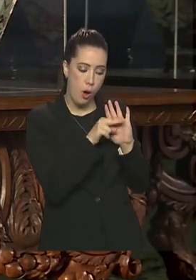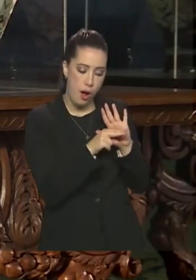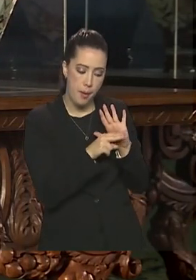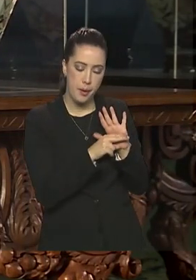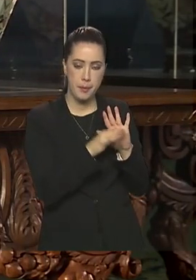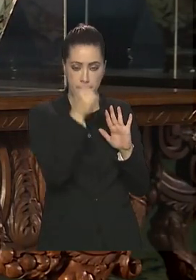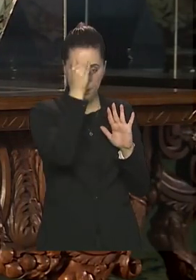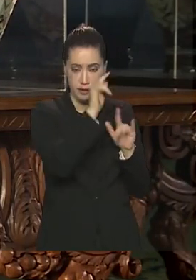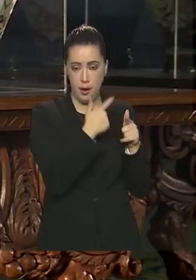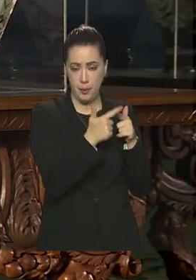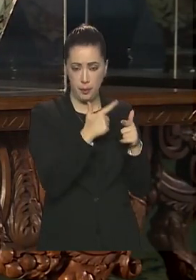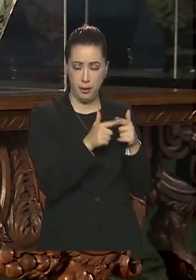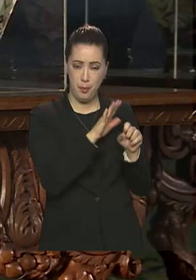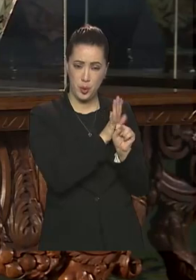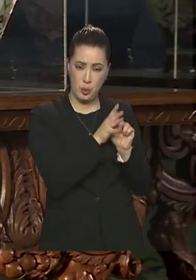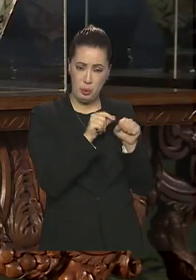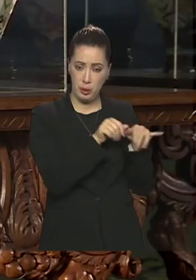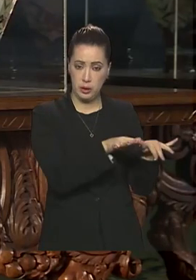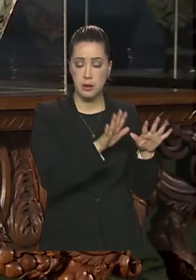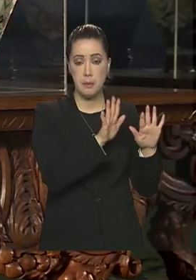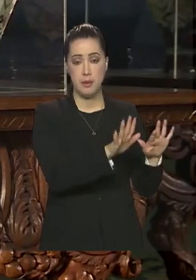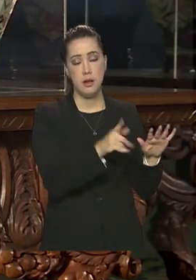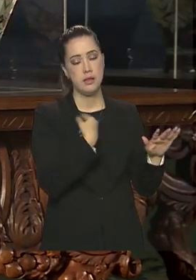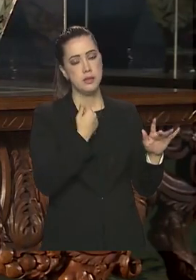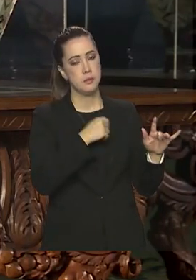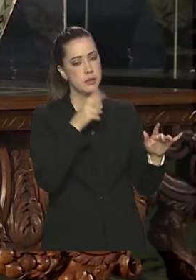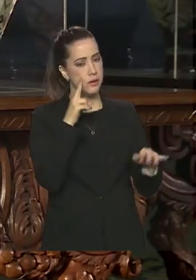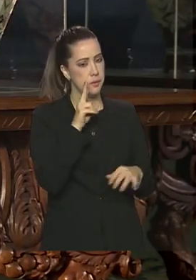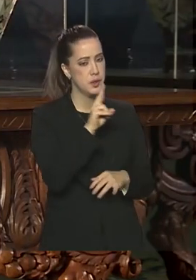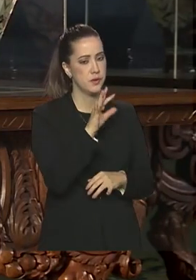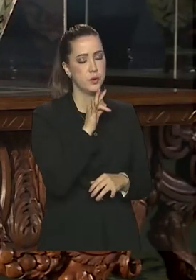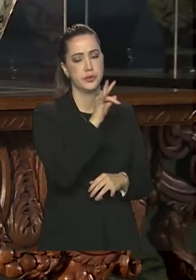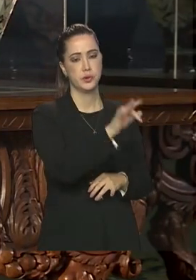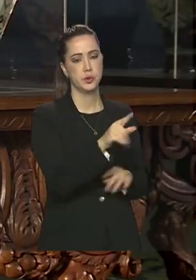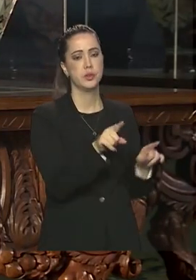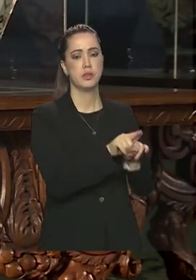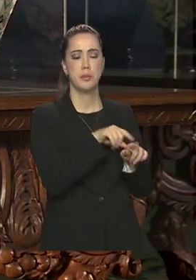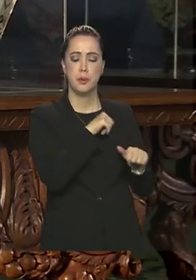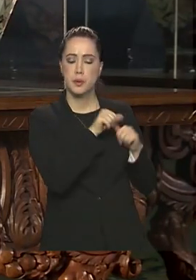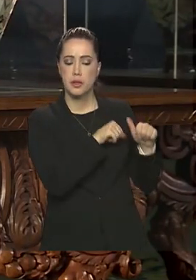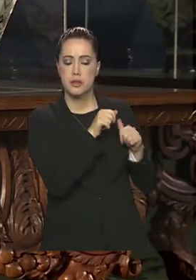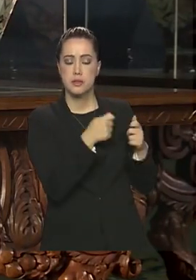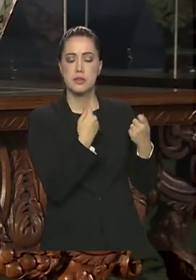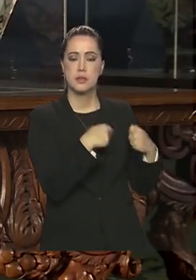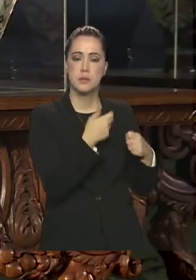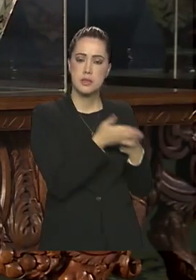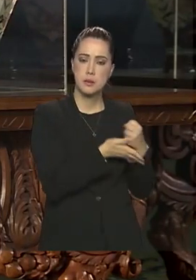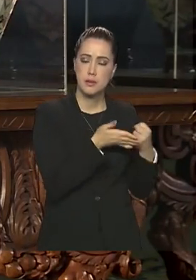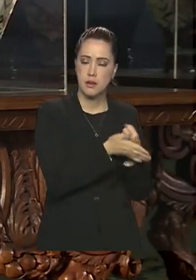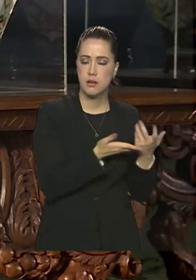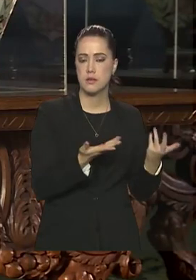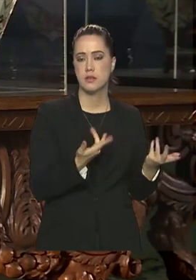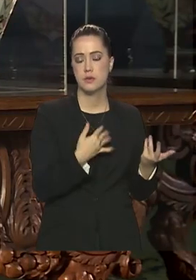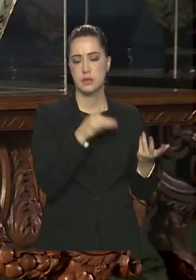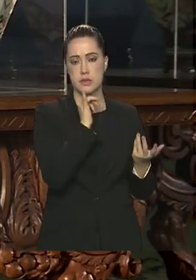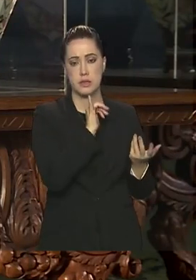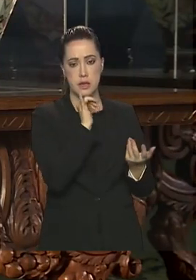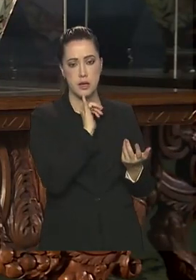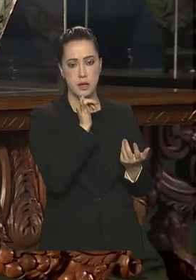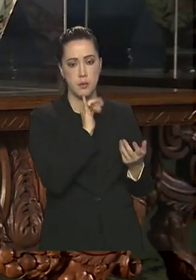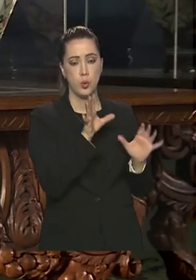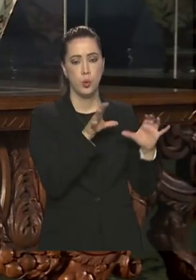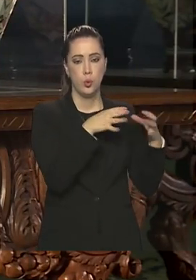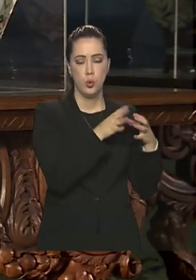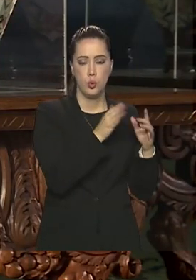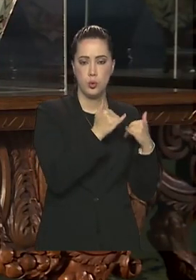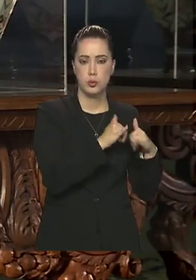impactos de curto prazo da pandemia, mas sem perder de vista a necessidade de reformas estruturais, como a modernização do setor elétrico, por